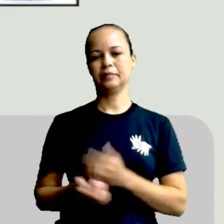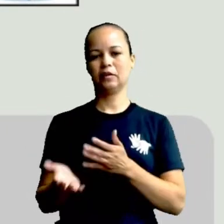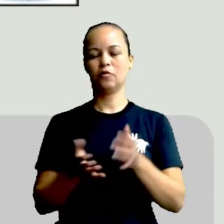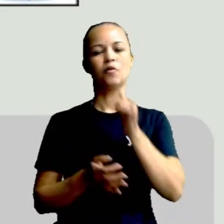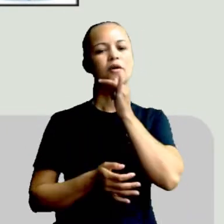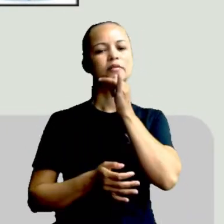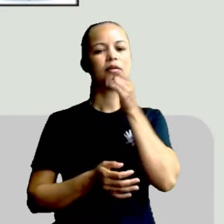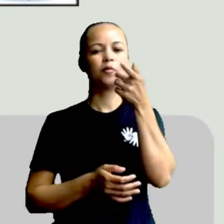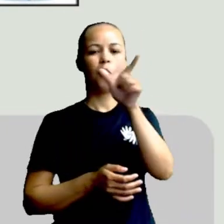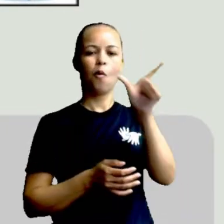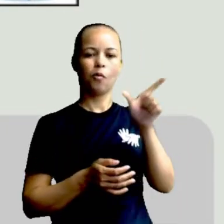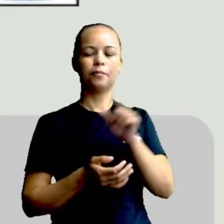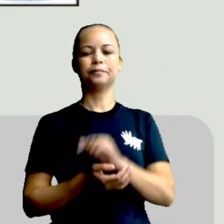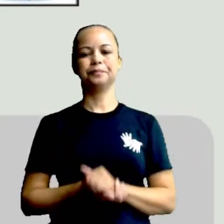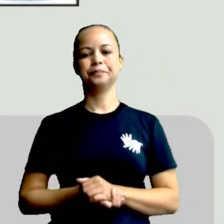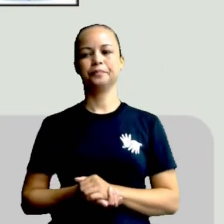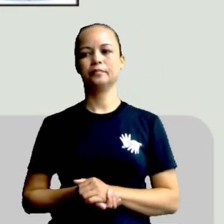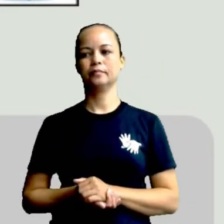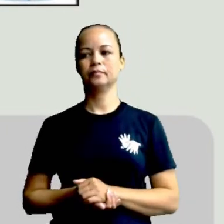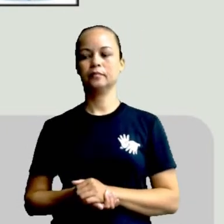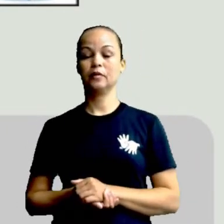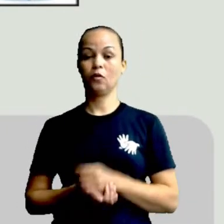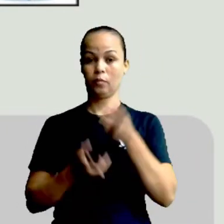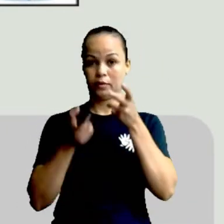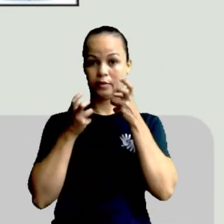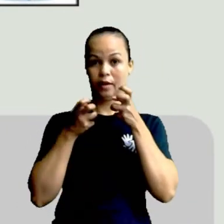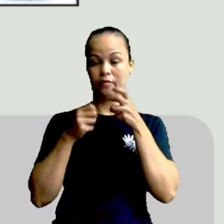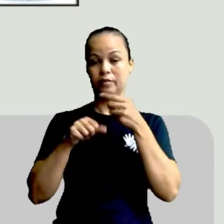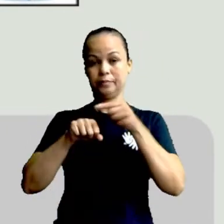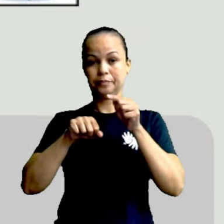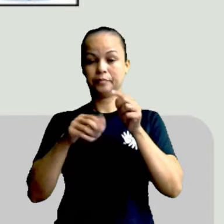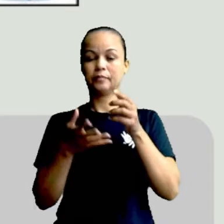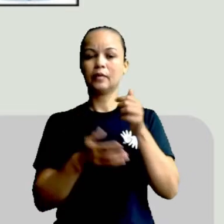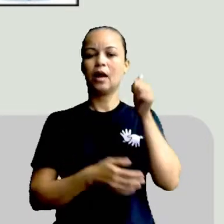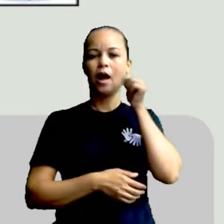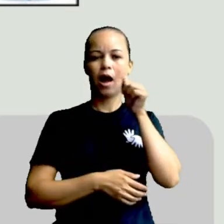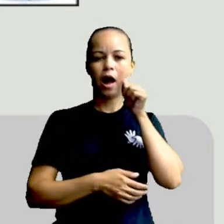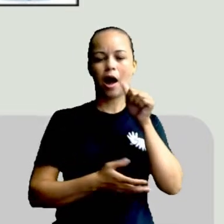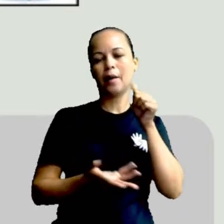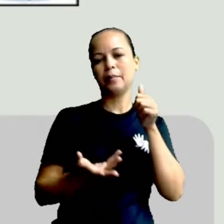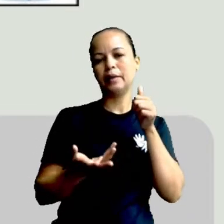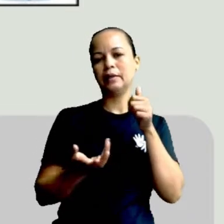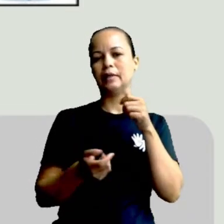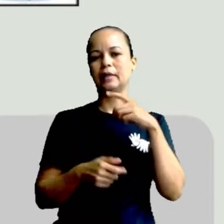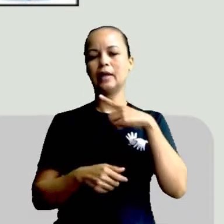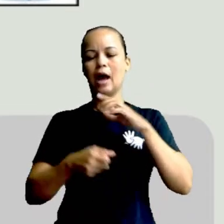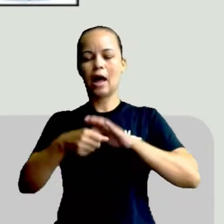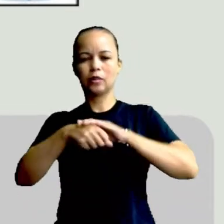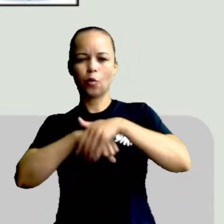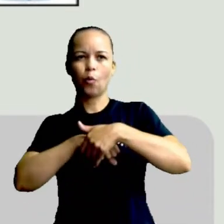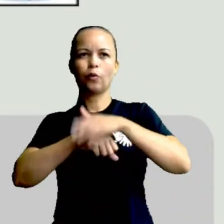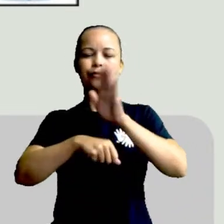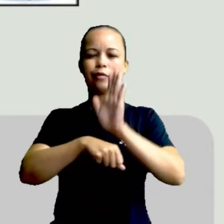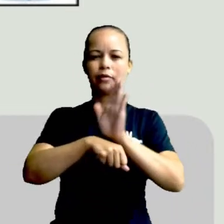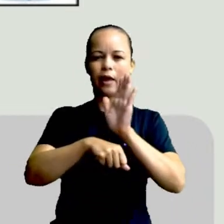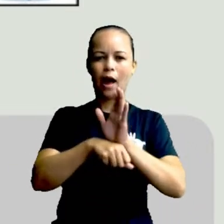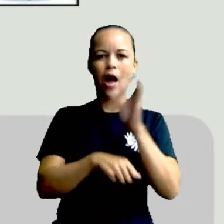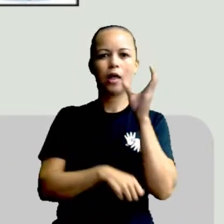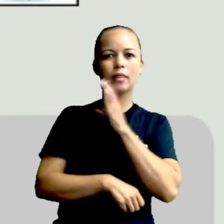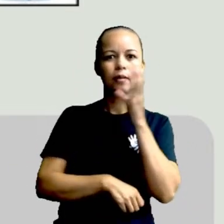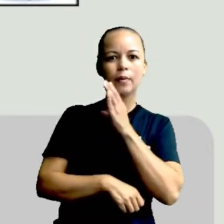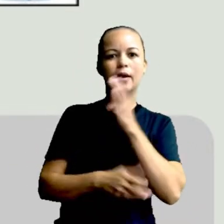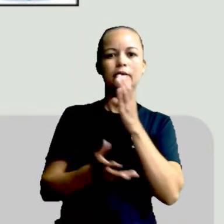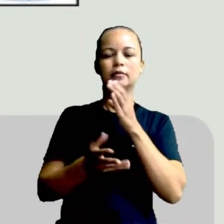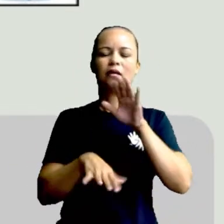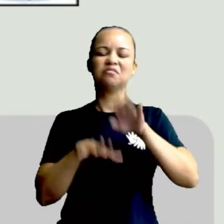outros exemplos veja aí algumas locuções não é a medida que a noite à tarde às